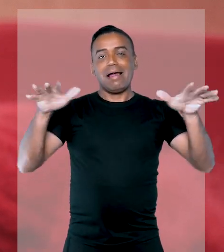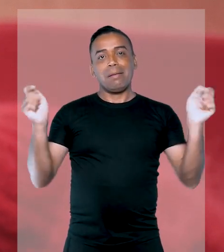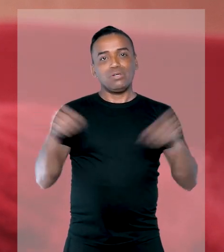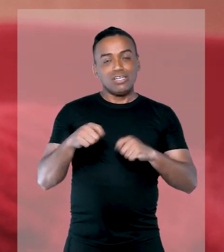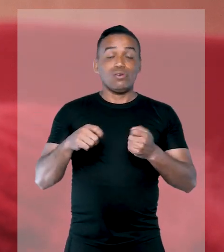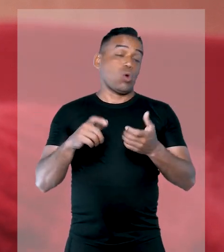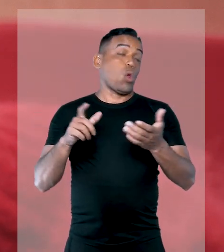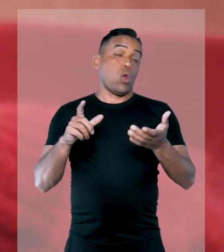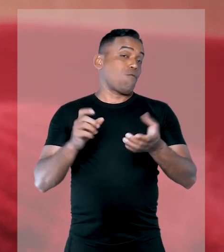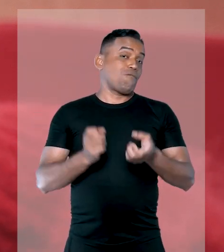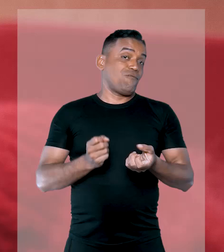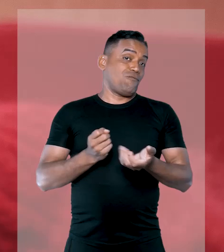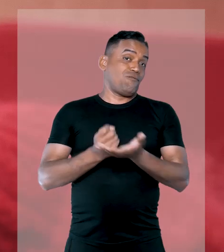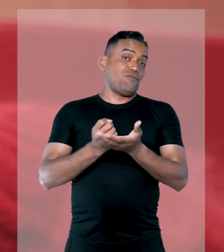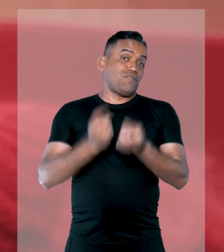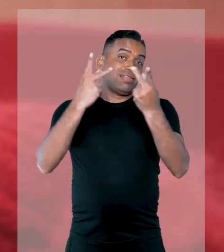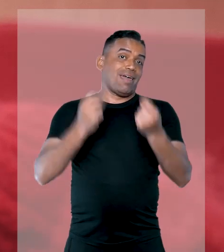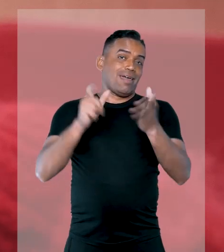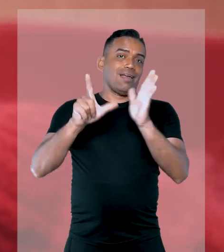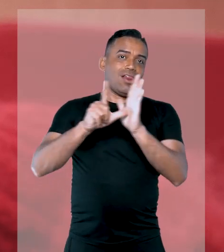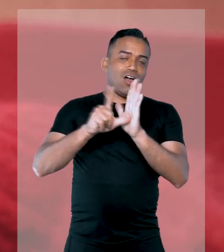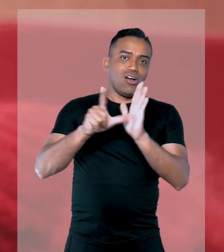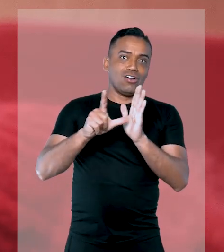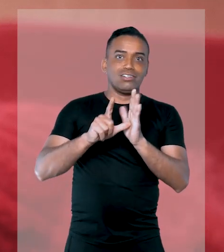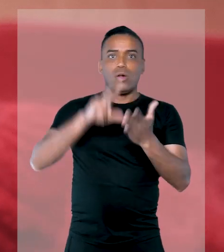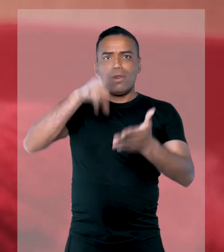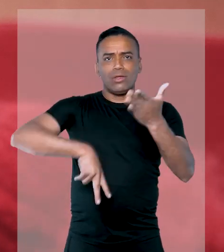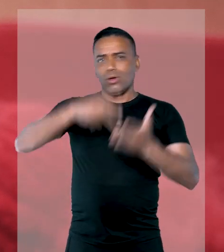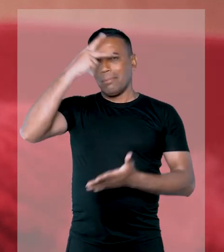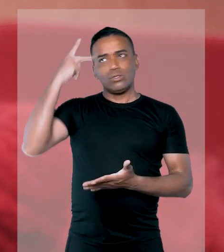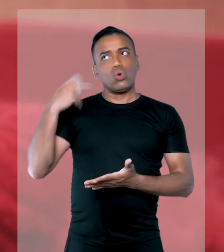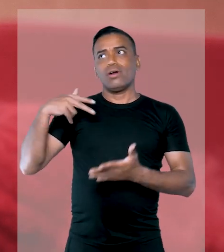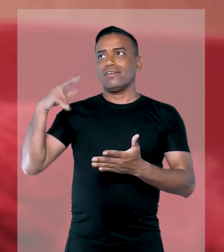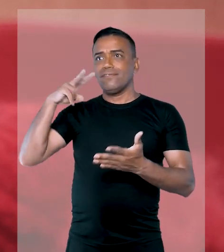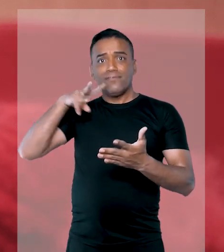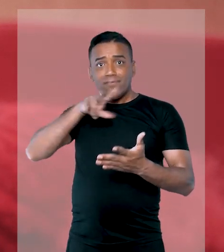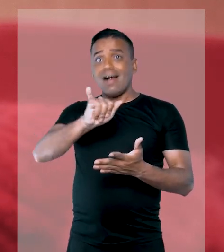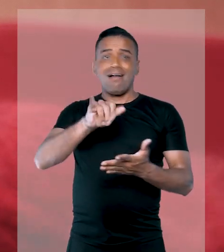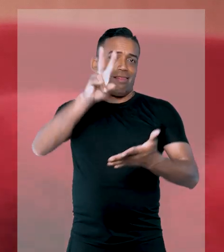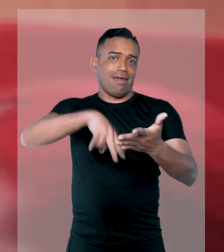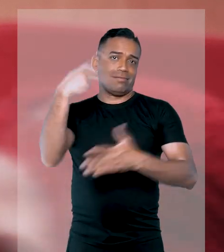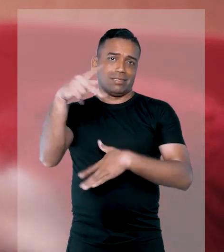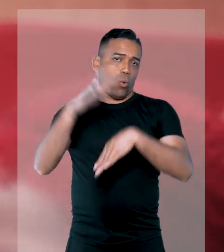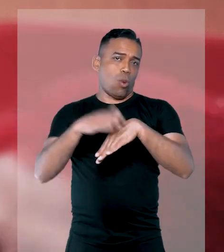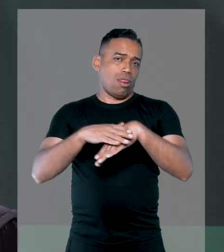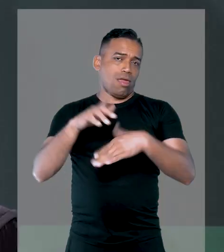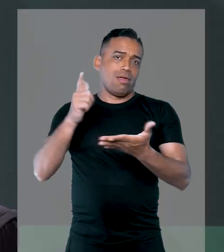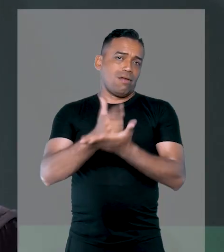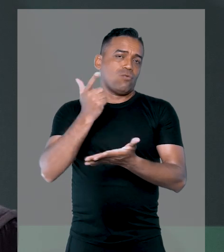possível livraria. Quem que você imagina que é seu leitor ideal, assim? Quem você imagina lendo o seu livro?